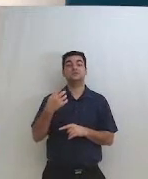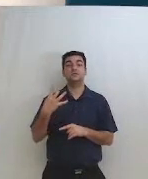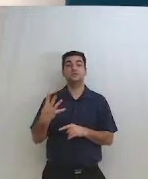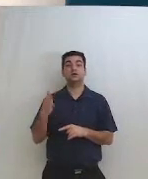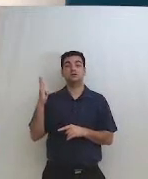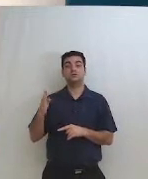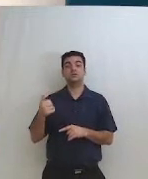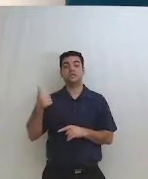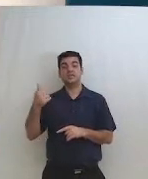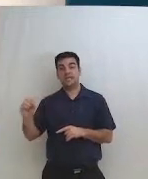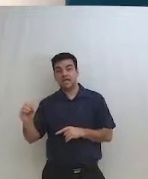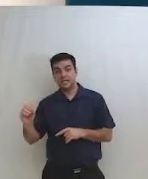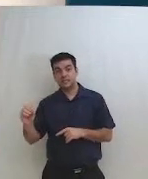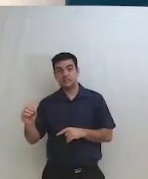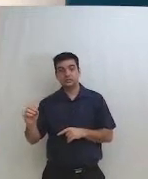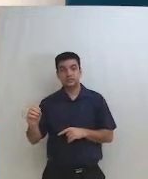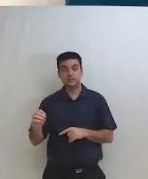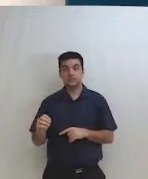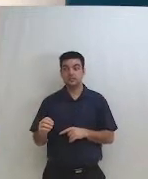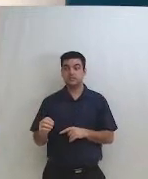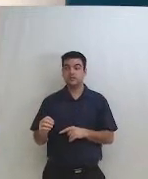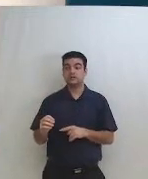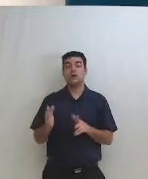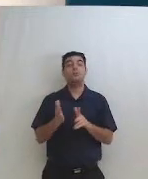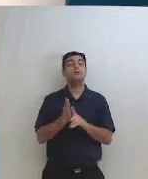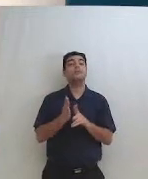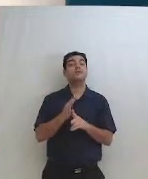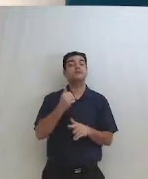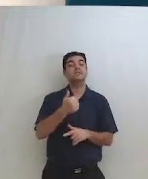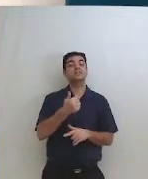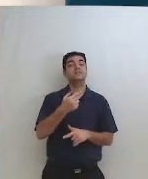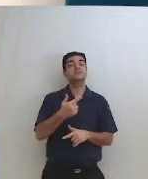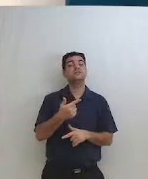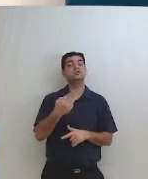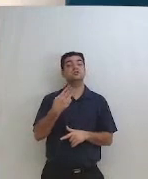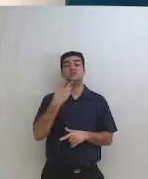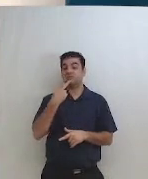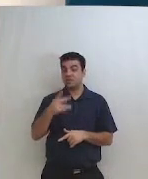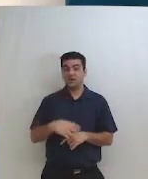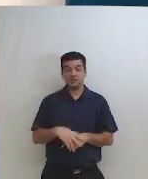24/10/2017, as folhas 123 reverbera isso, mais de